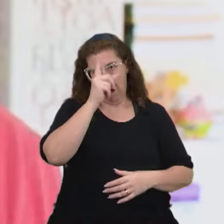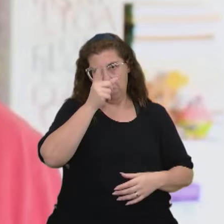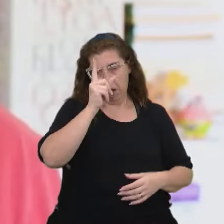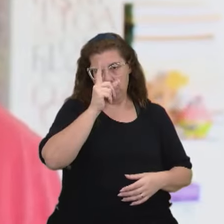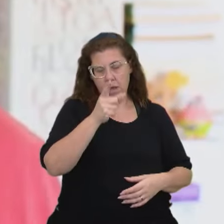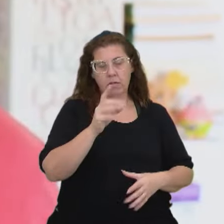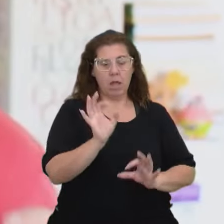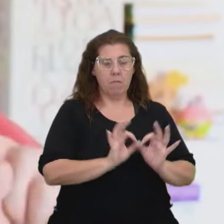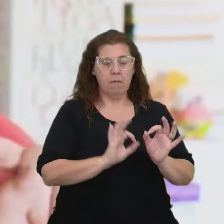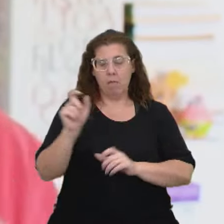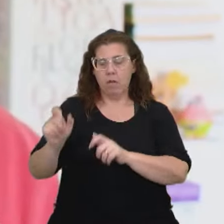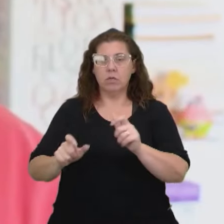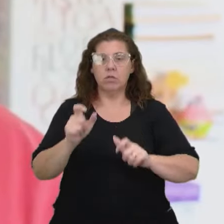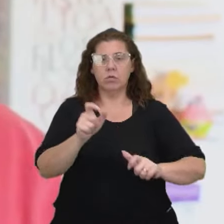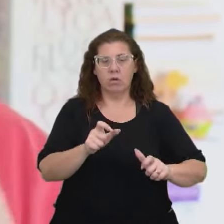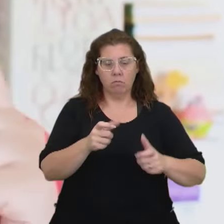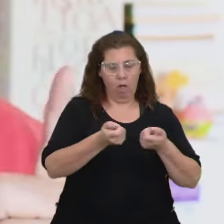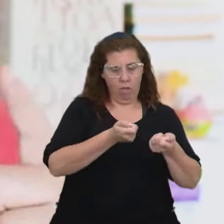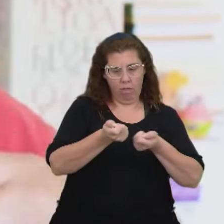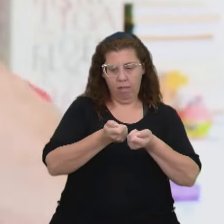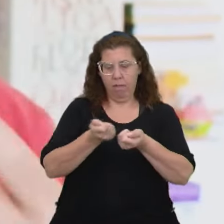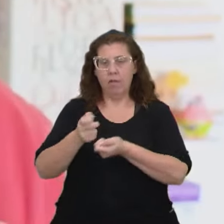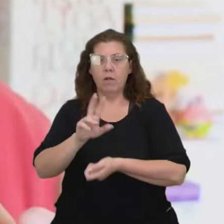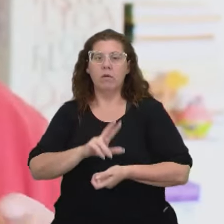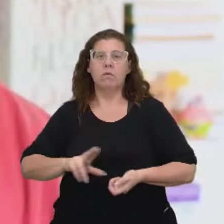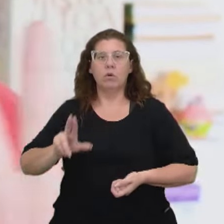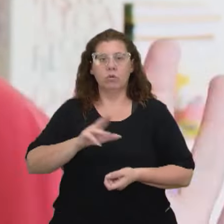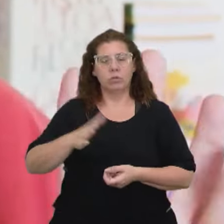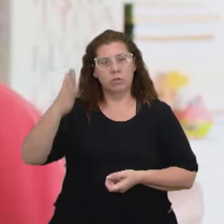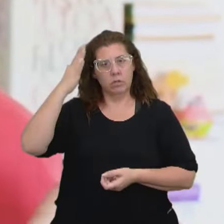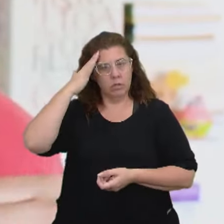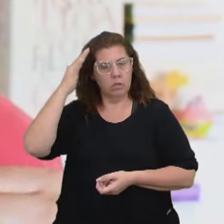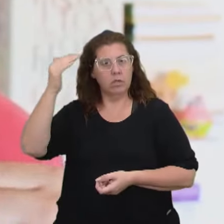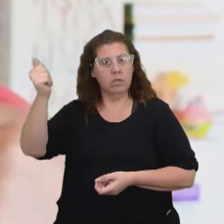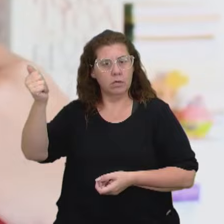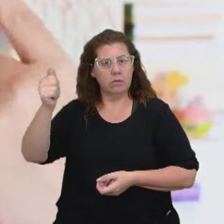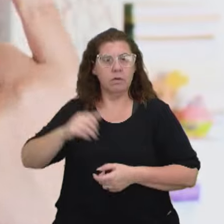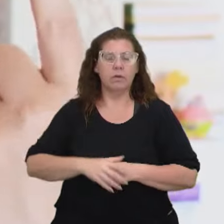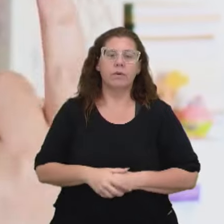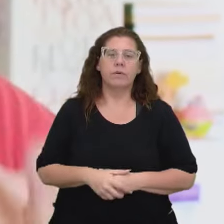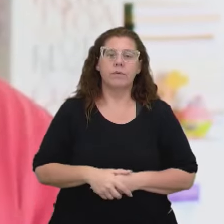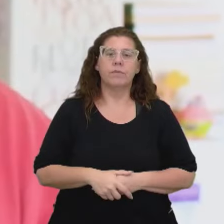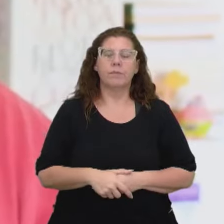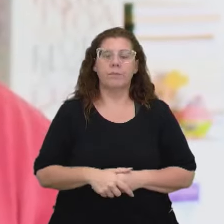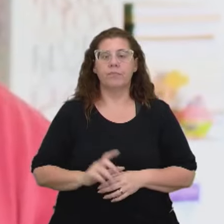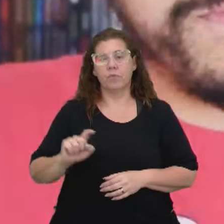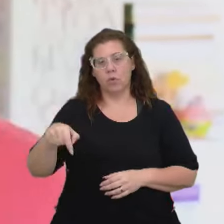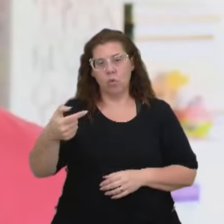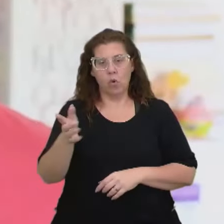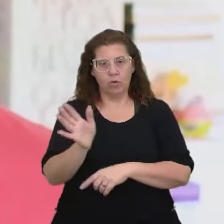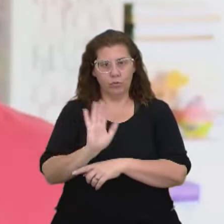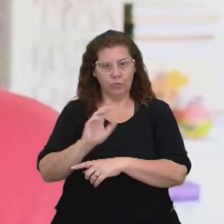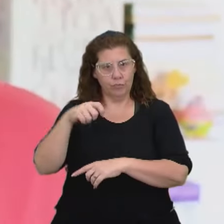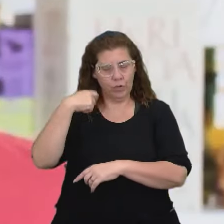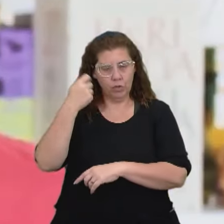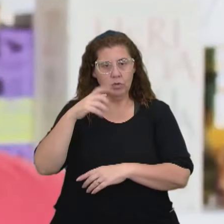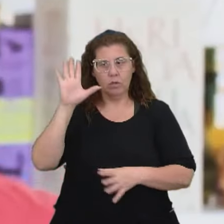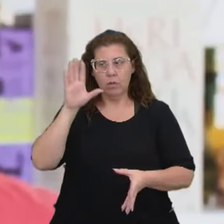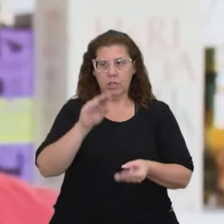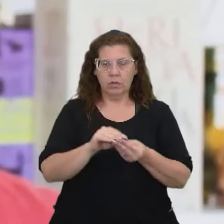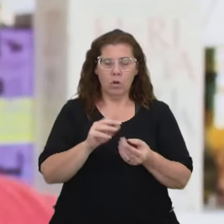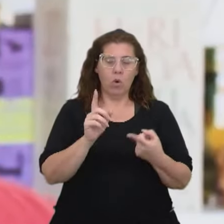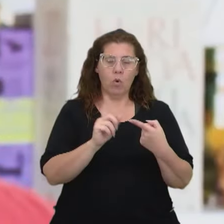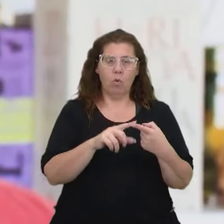produzir corpos manipulados pelo uso dos saberes. E esse assunto a gente pode ver num outro vídeo. Então, para resumir,